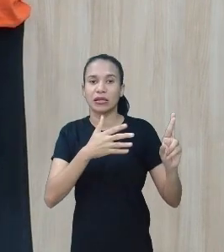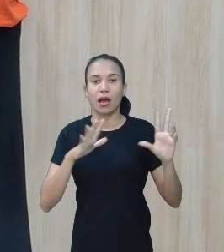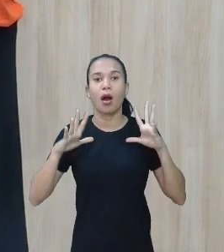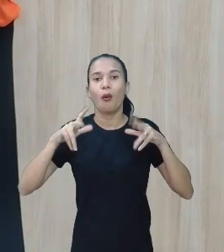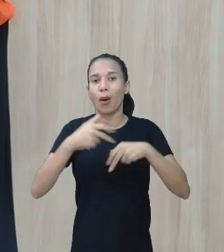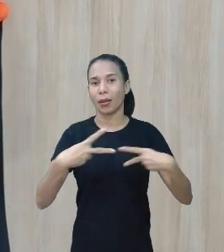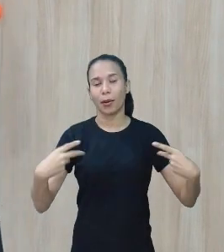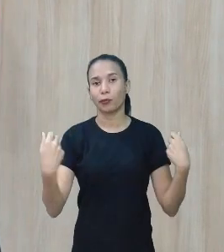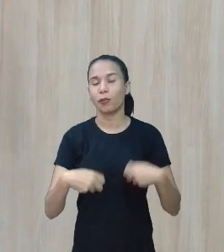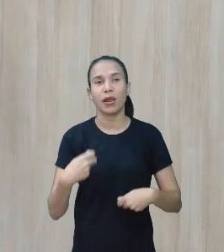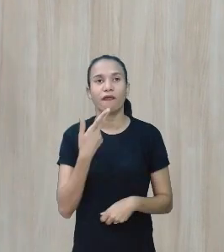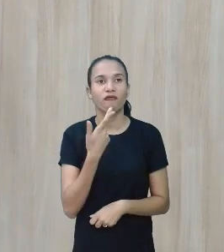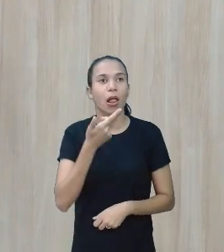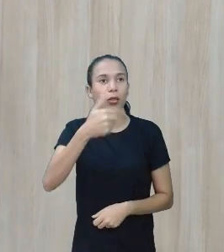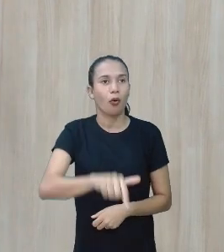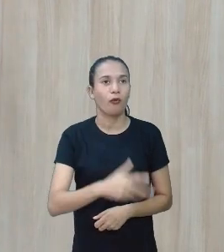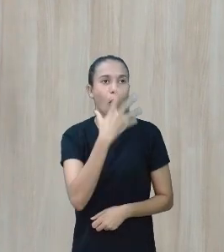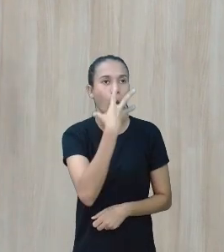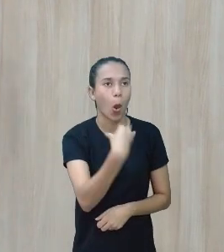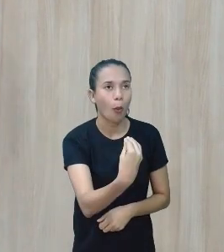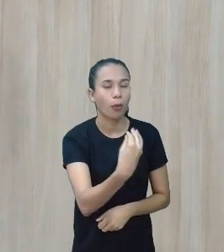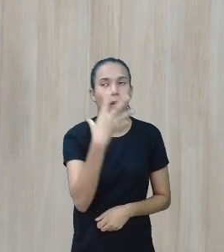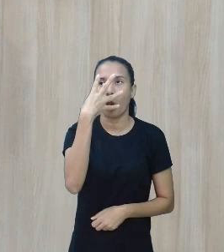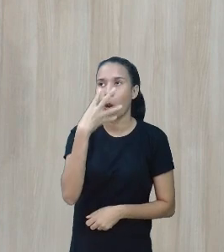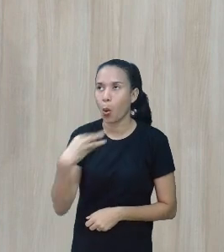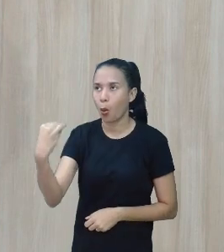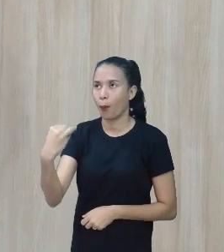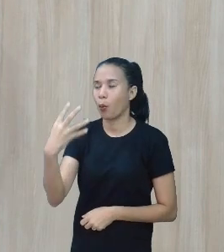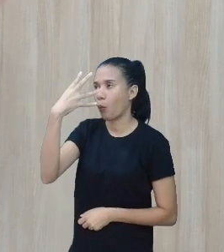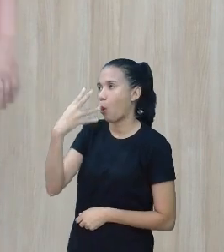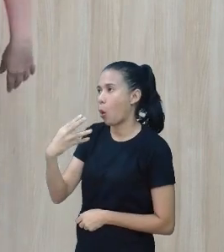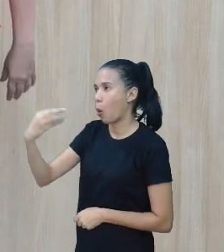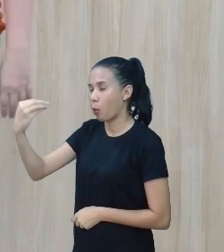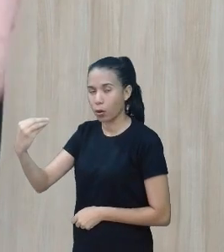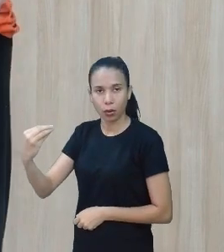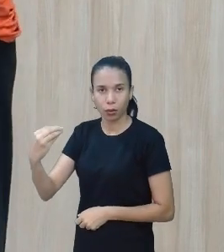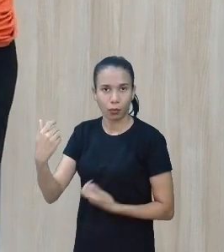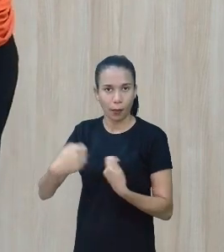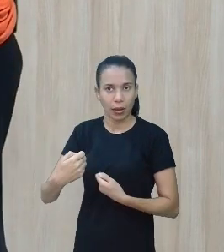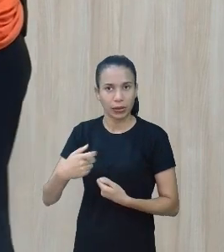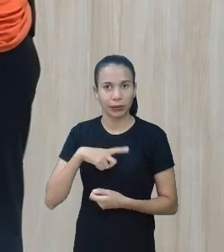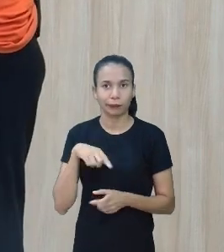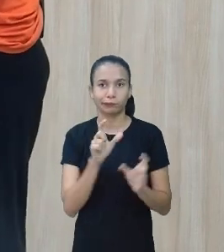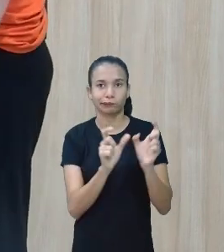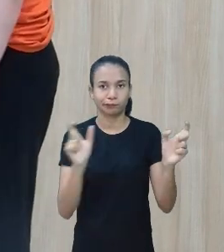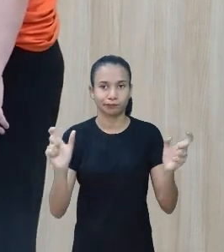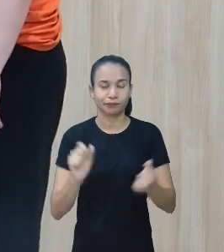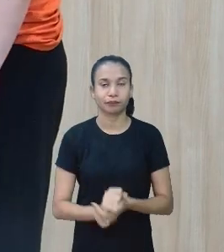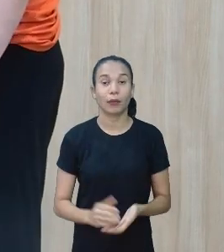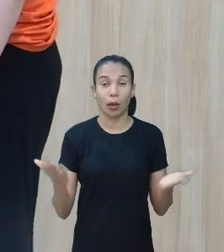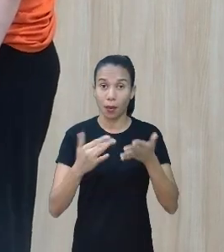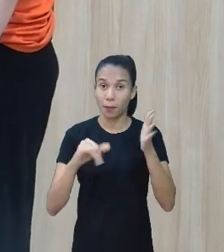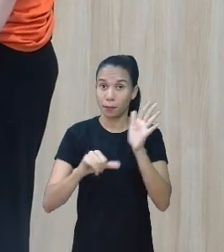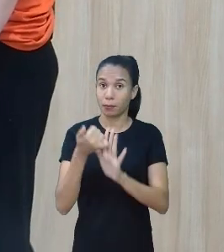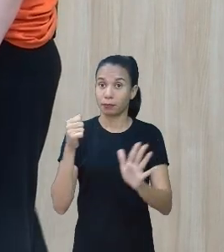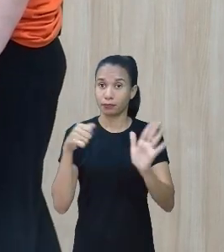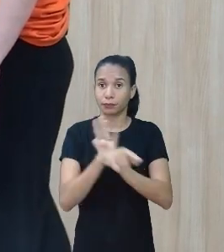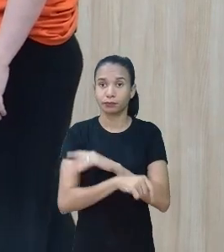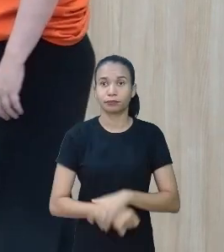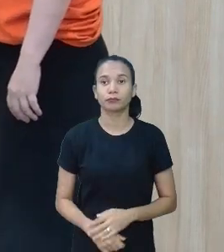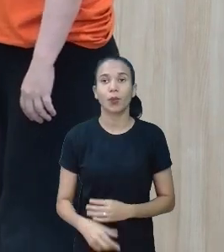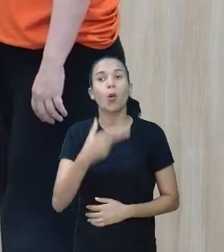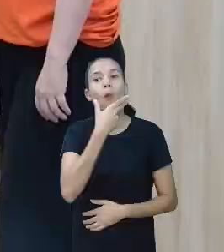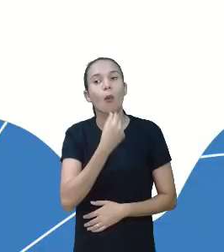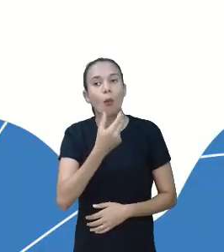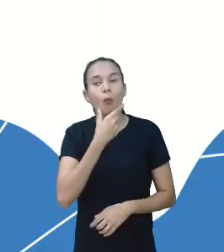sem precisar estar repetindo a palavra lobo-guará, certo? Primeira questão. O